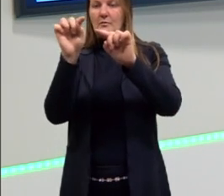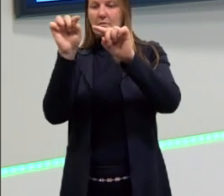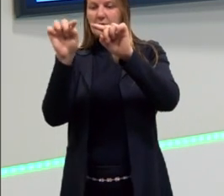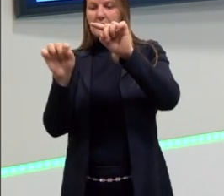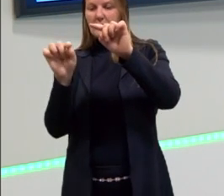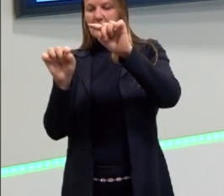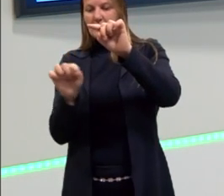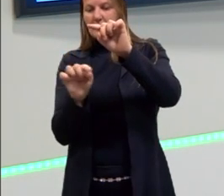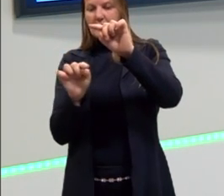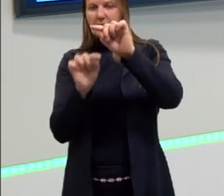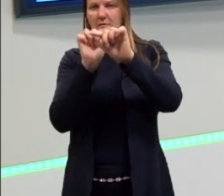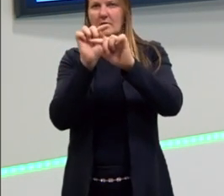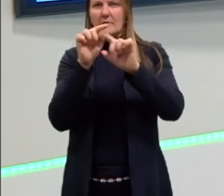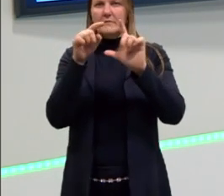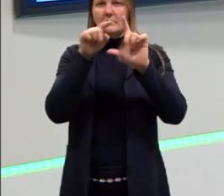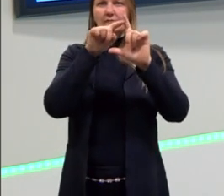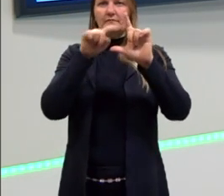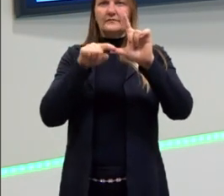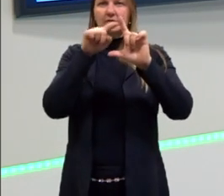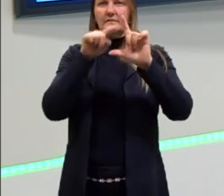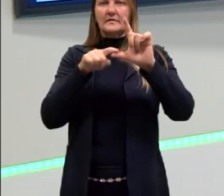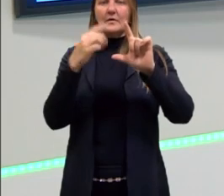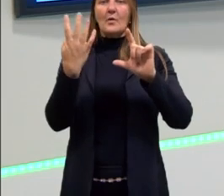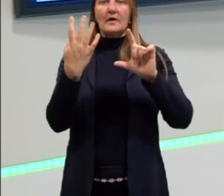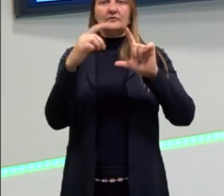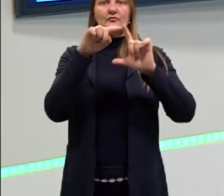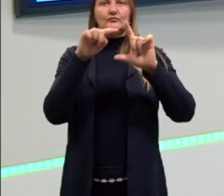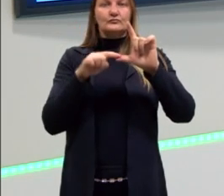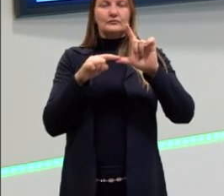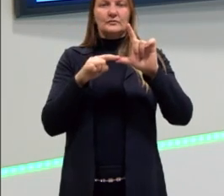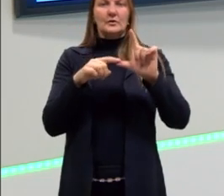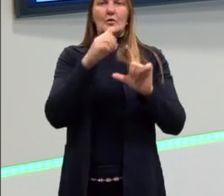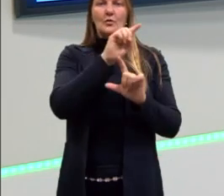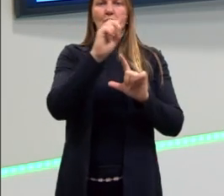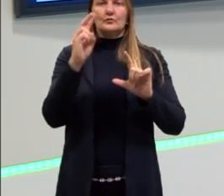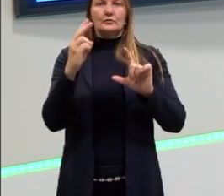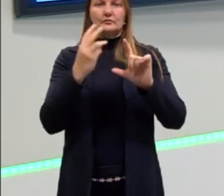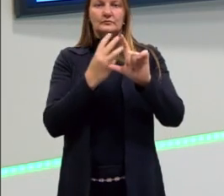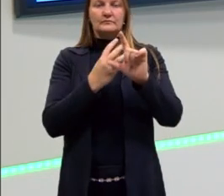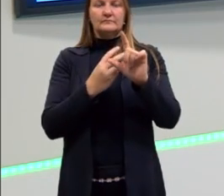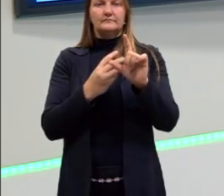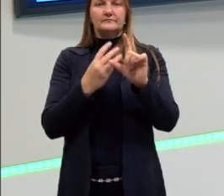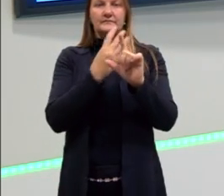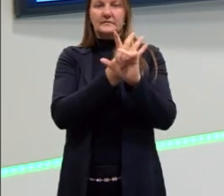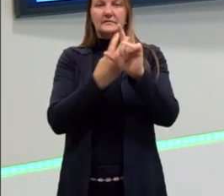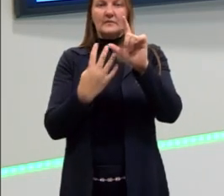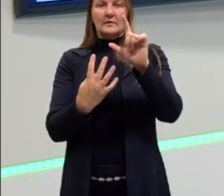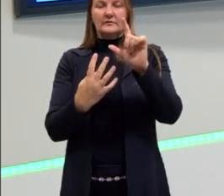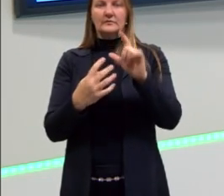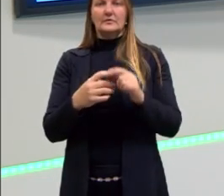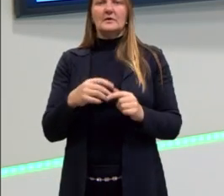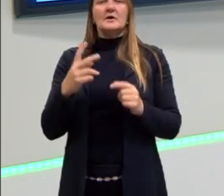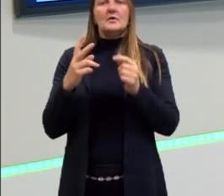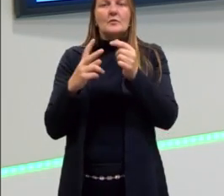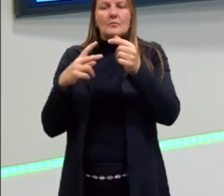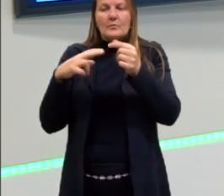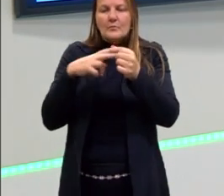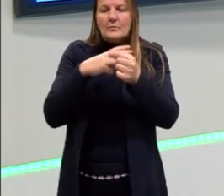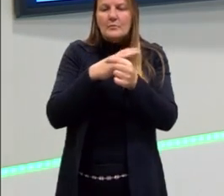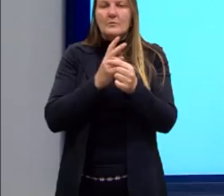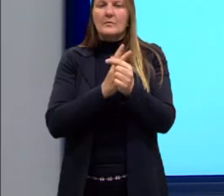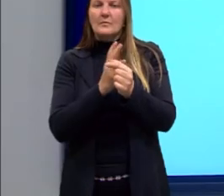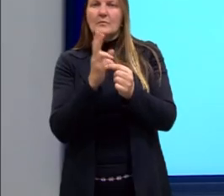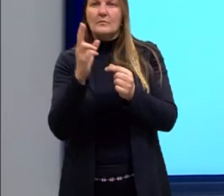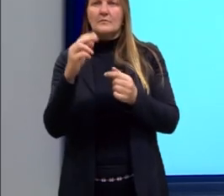ser até com números vocês vão encontrar quatro ângulos identifiquem esses quatro ângulos depois recortem as